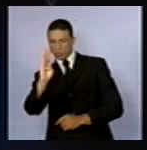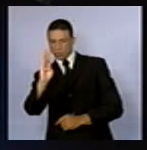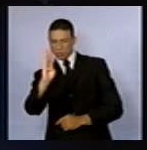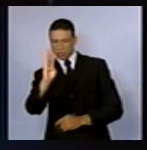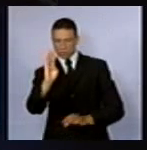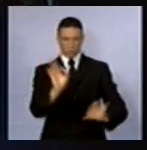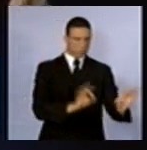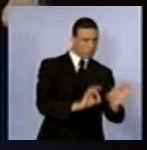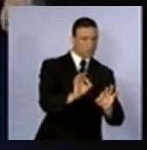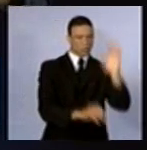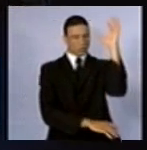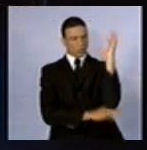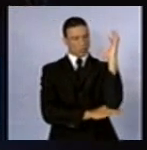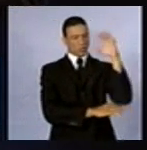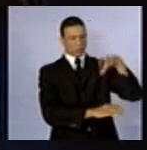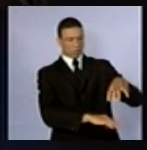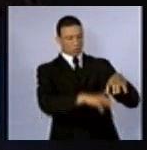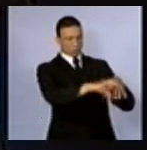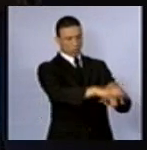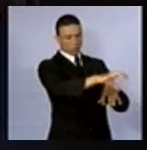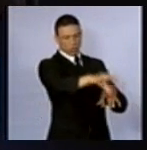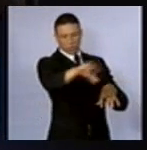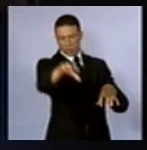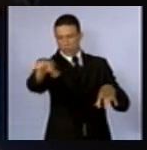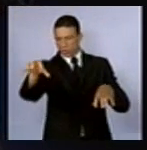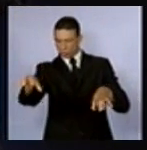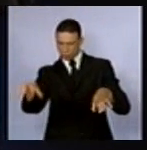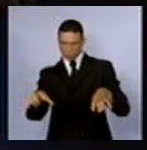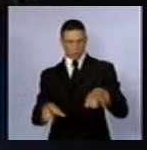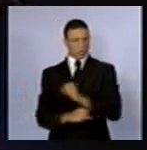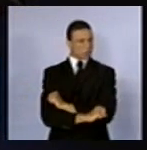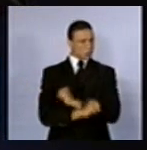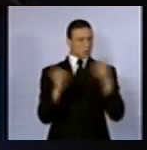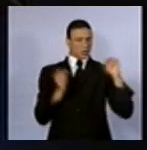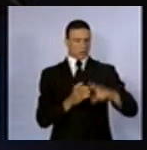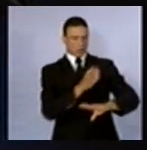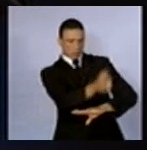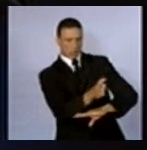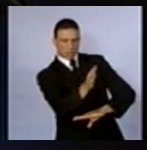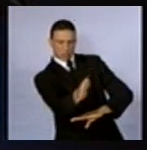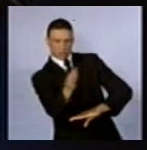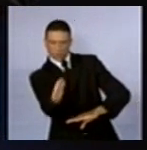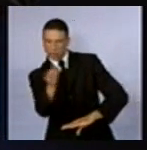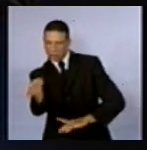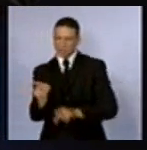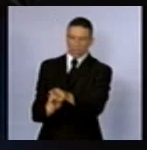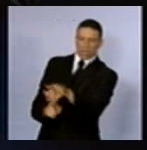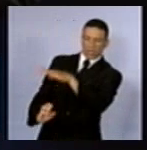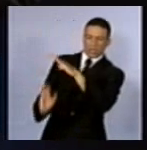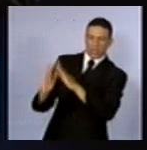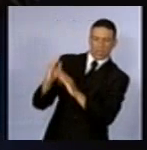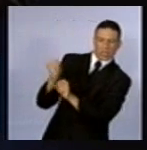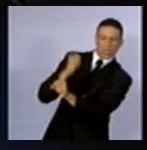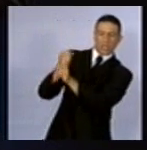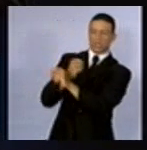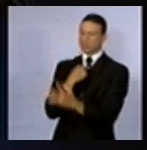momentos em todos os lugares onde ela detém uma linha é é absolutamente impossível